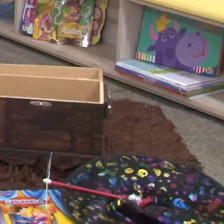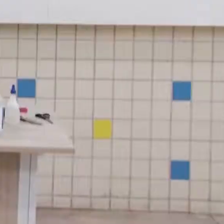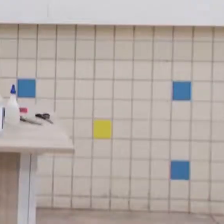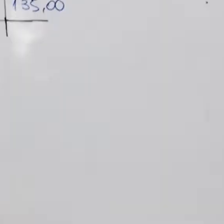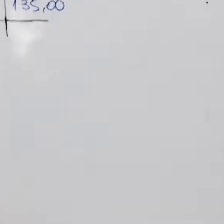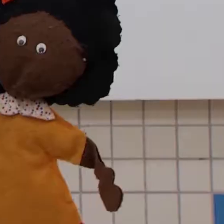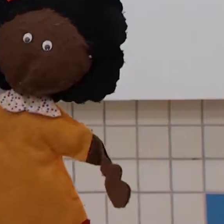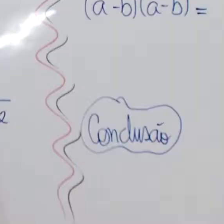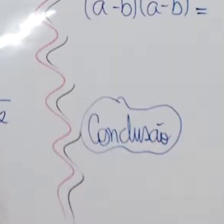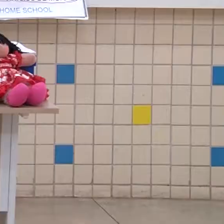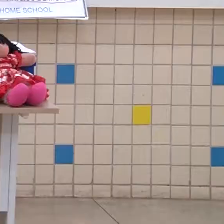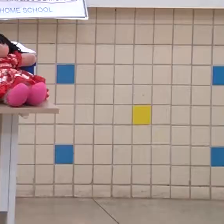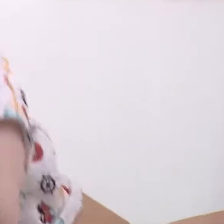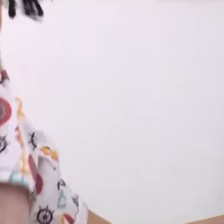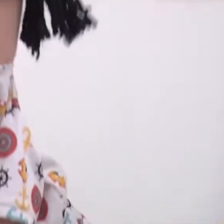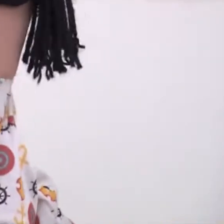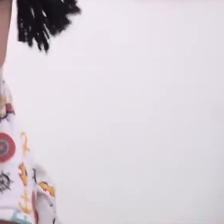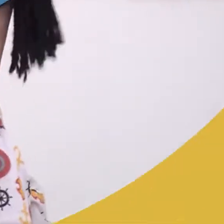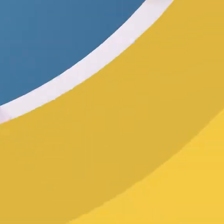E